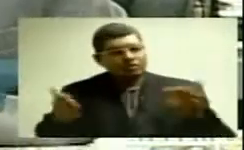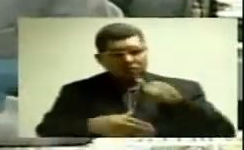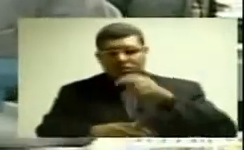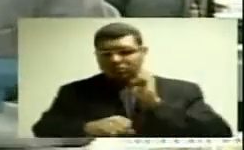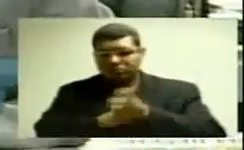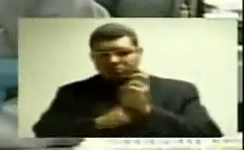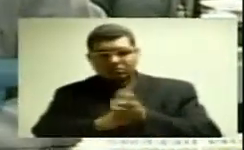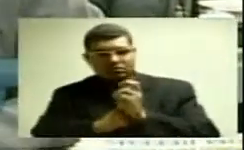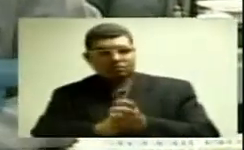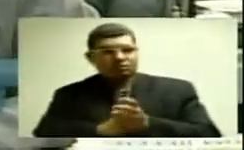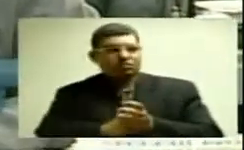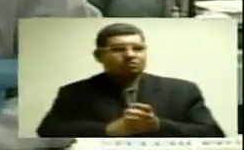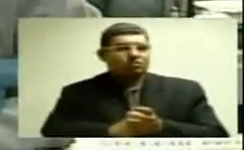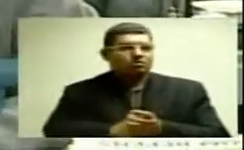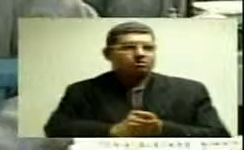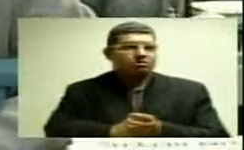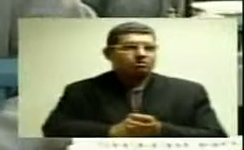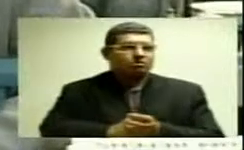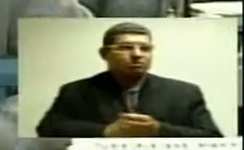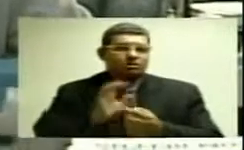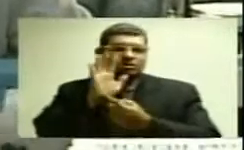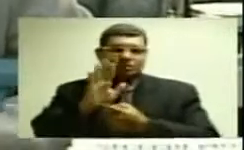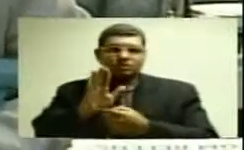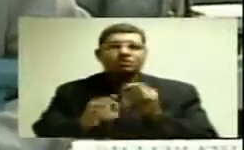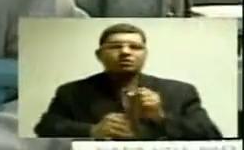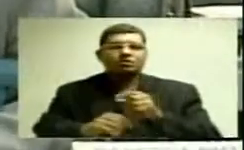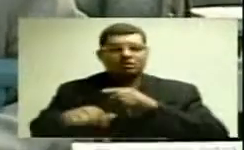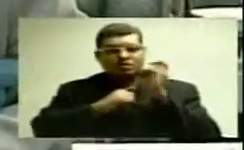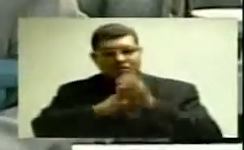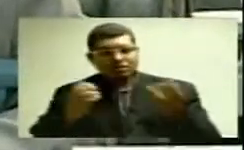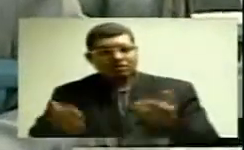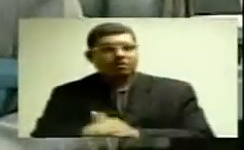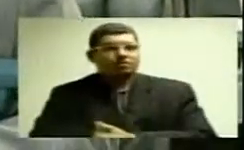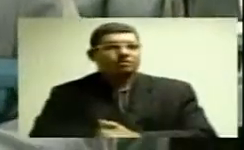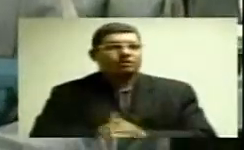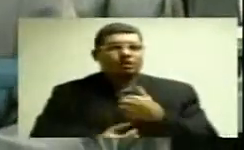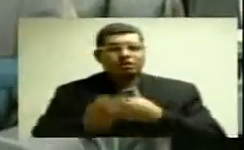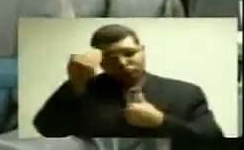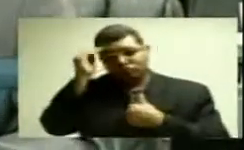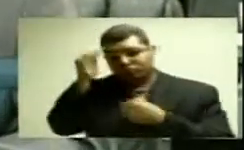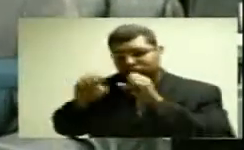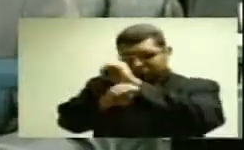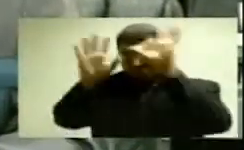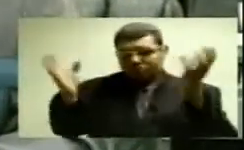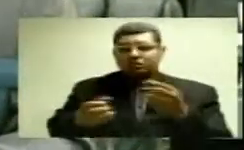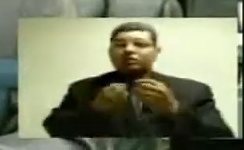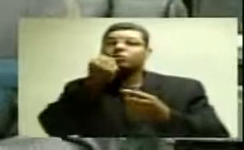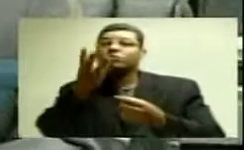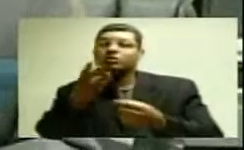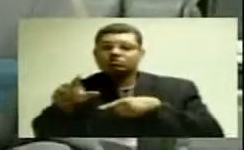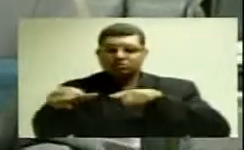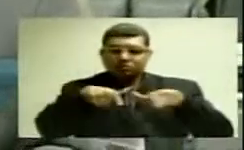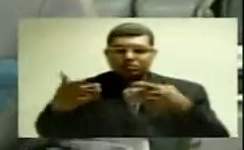aprovados aqui nesta casa para serem disponibilizados para o Poder Judiciário. Eu entendi claramente quando